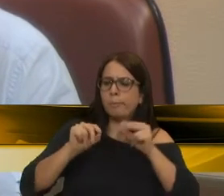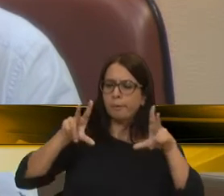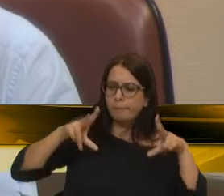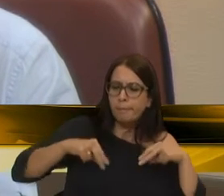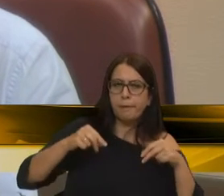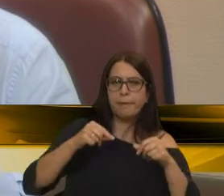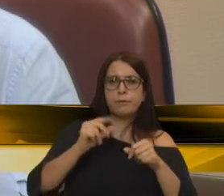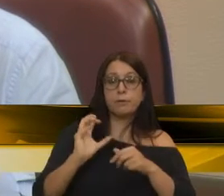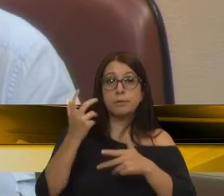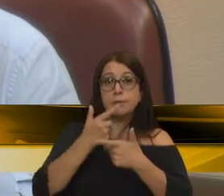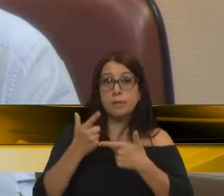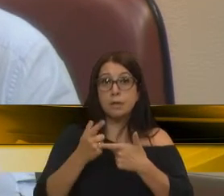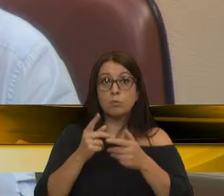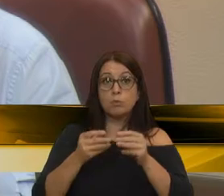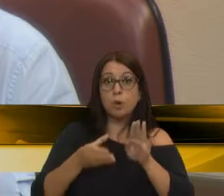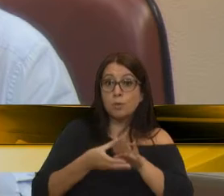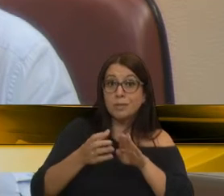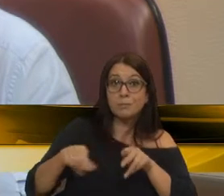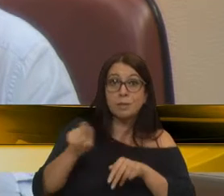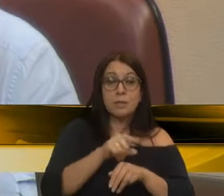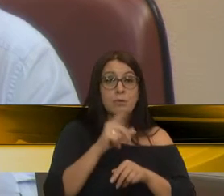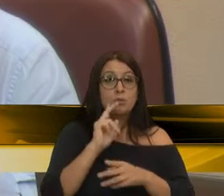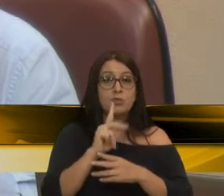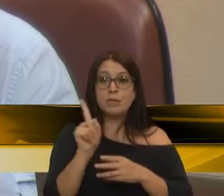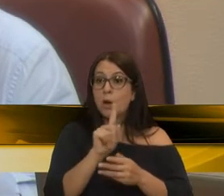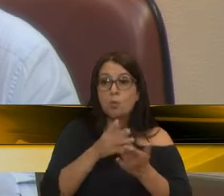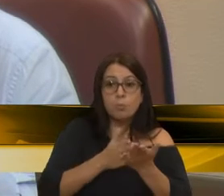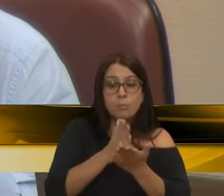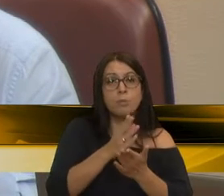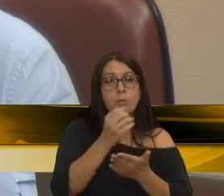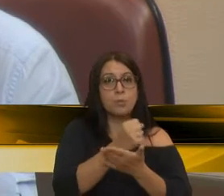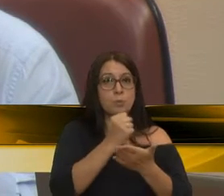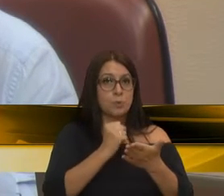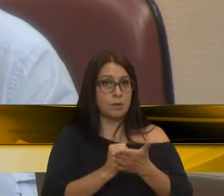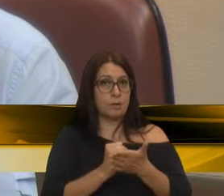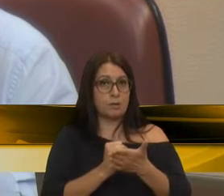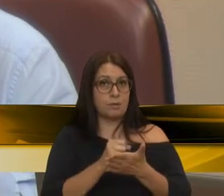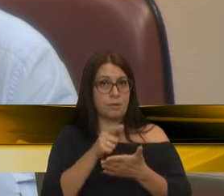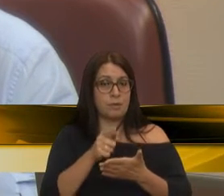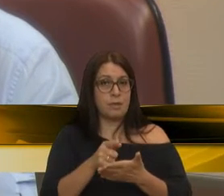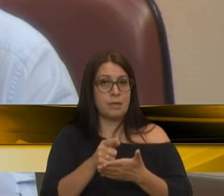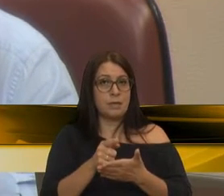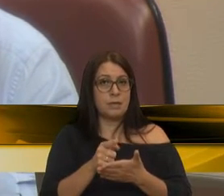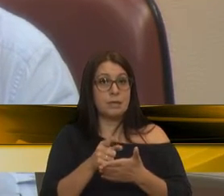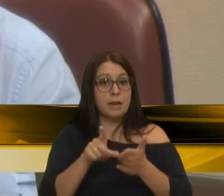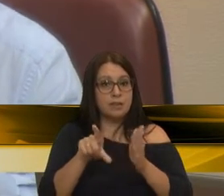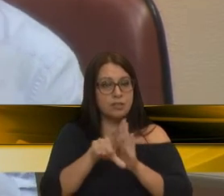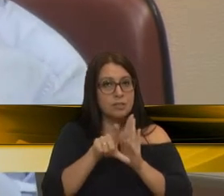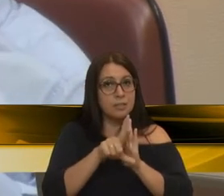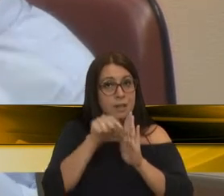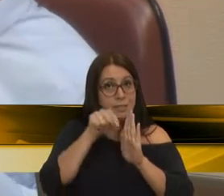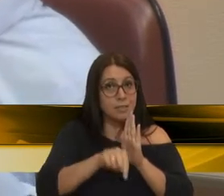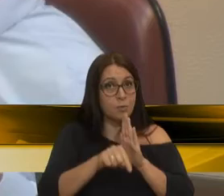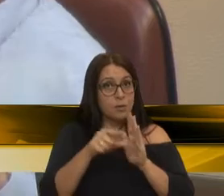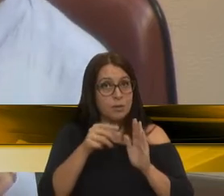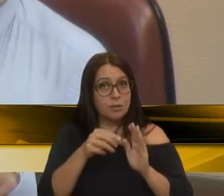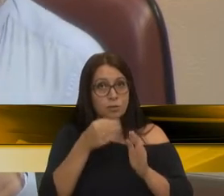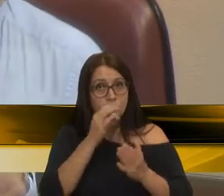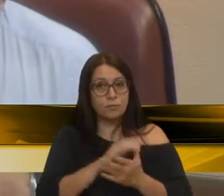de recomendação e ensejando o descumprimento do contrato de concessão e da legislação pertinente